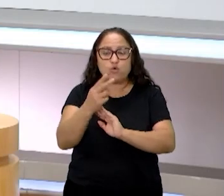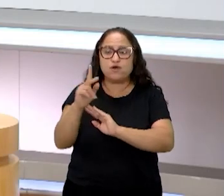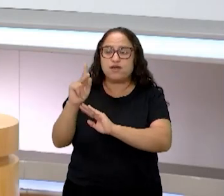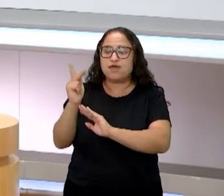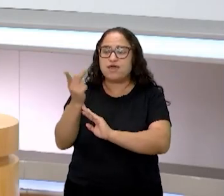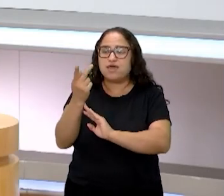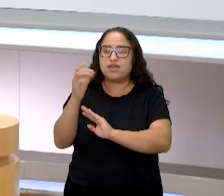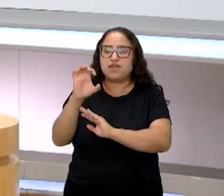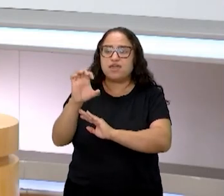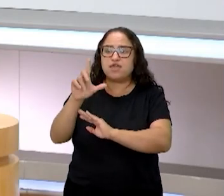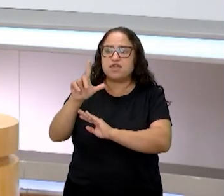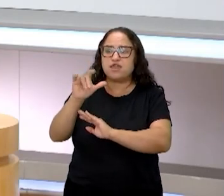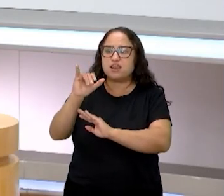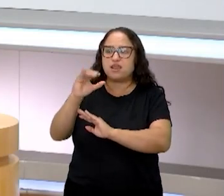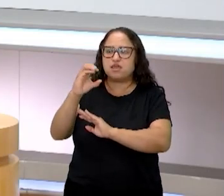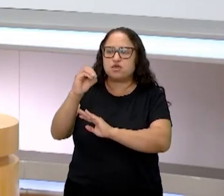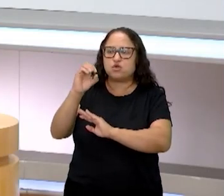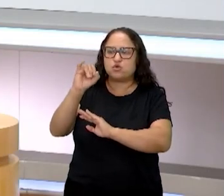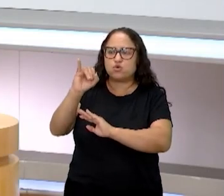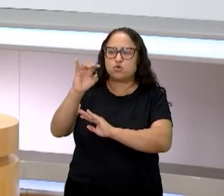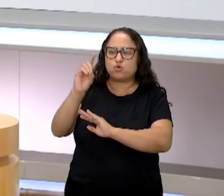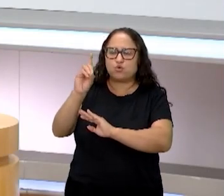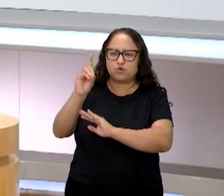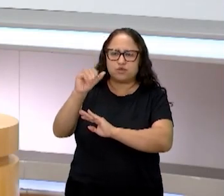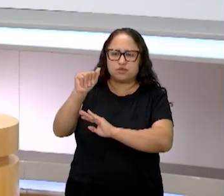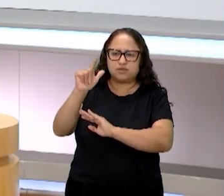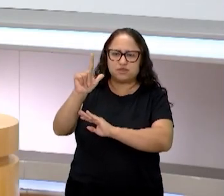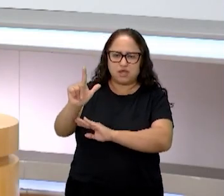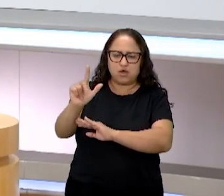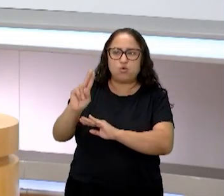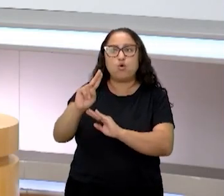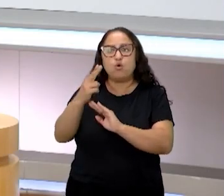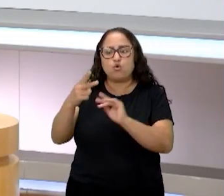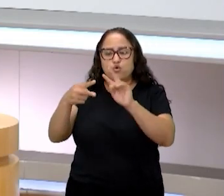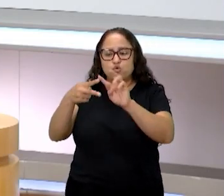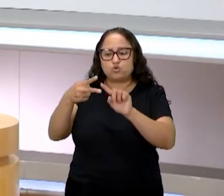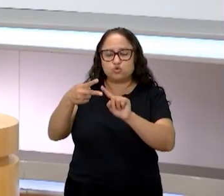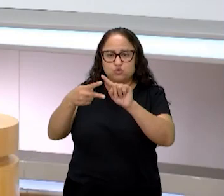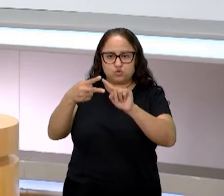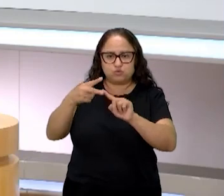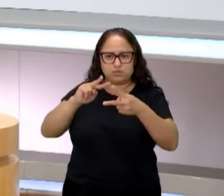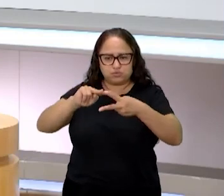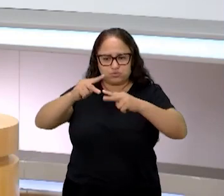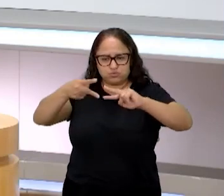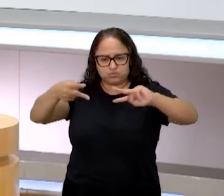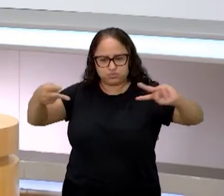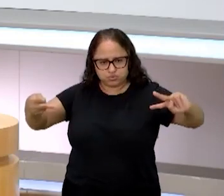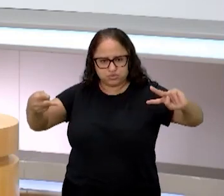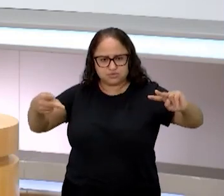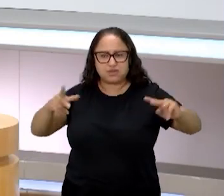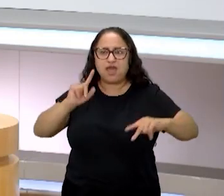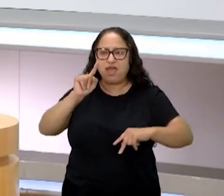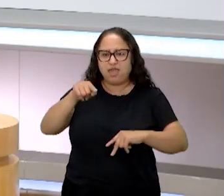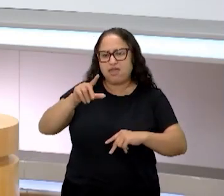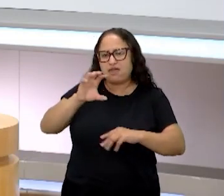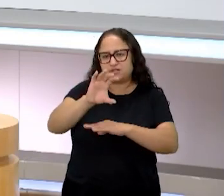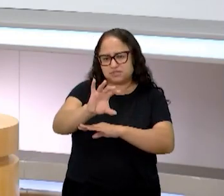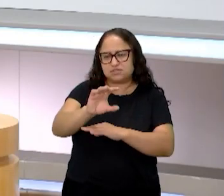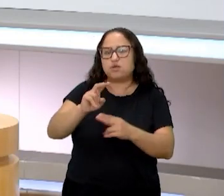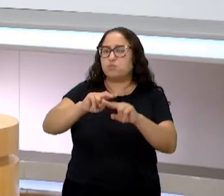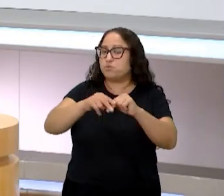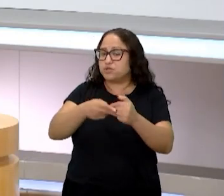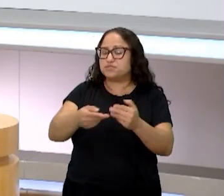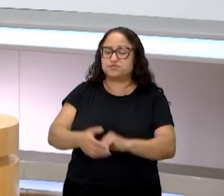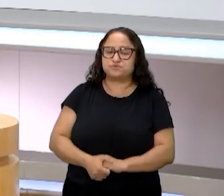Como você acha melhor, né? Pode ser helicoidal ou dupla hélice, mas ele é assim retorcido por causa